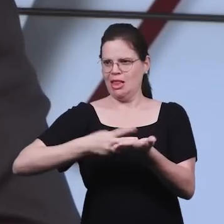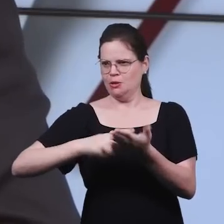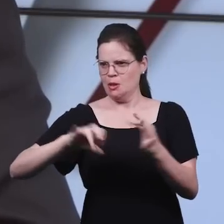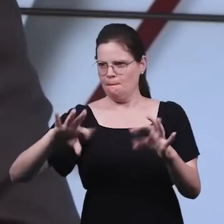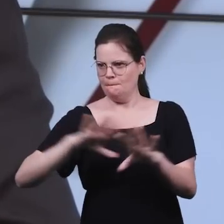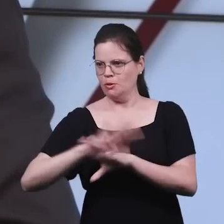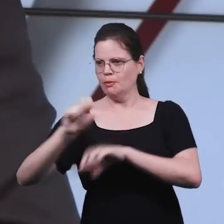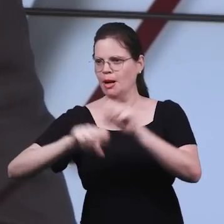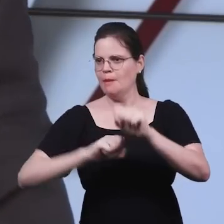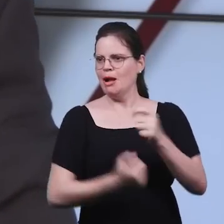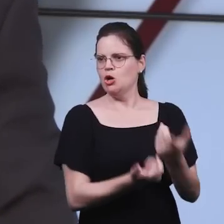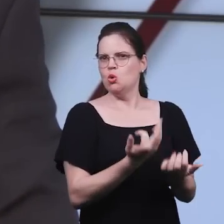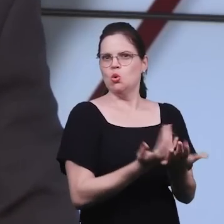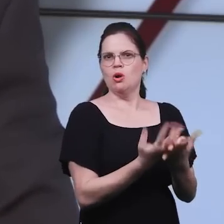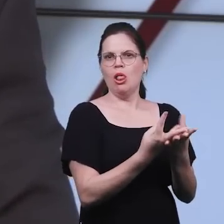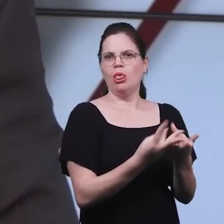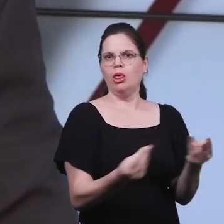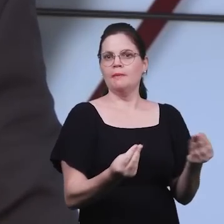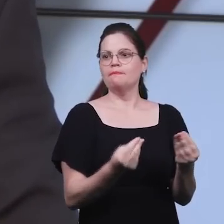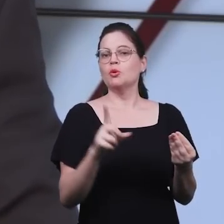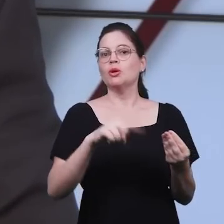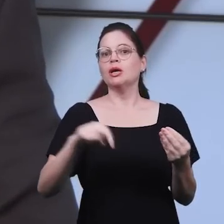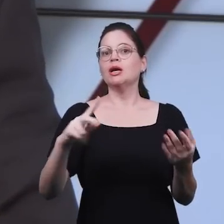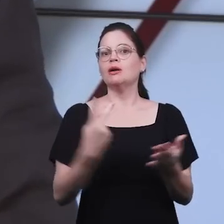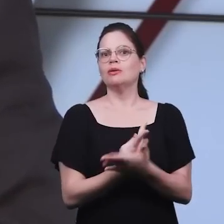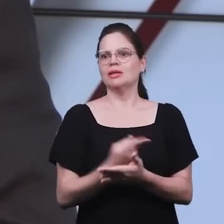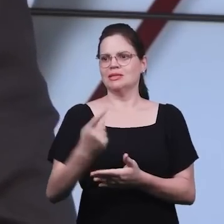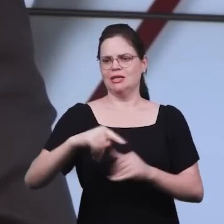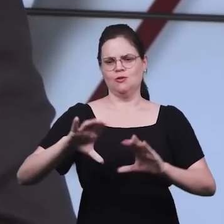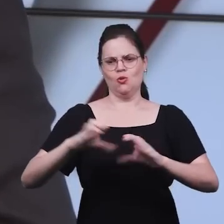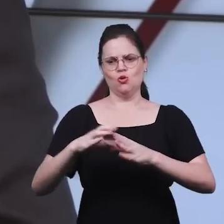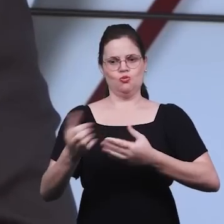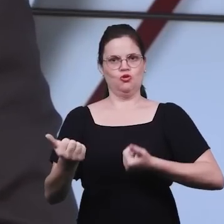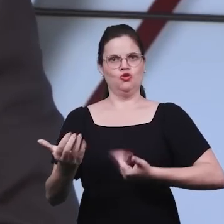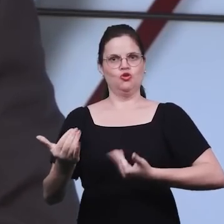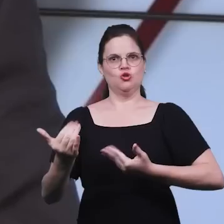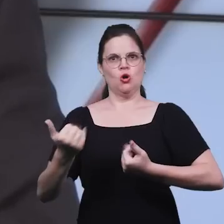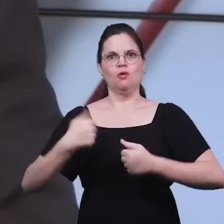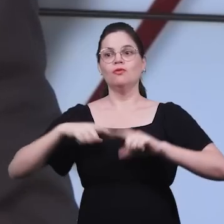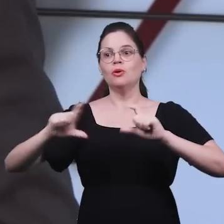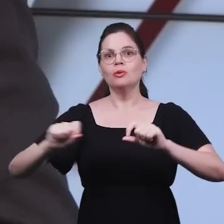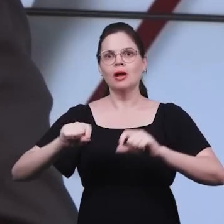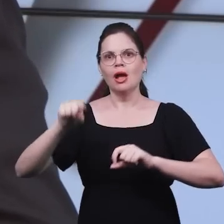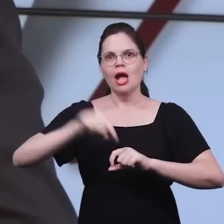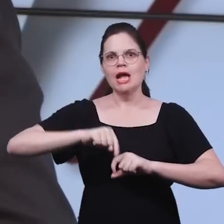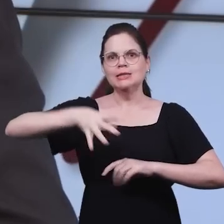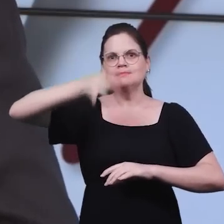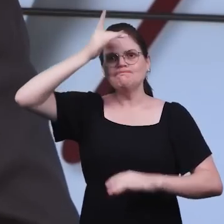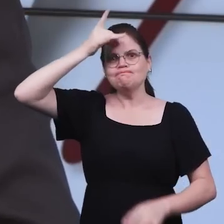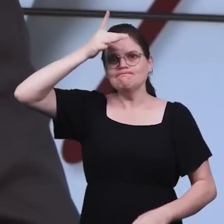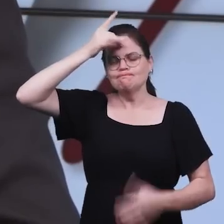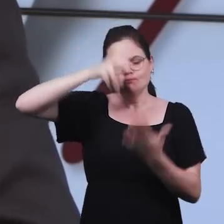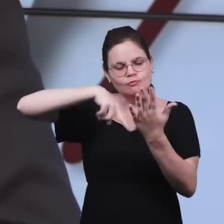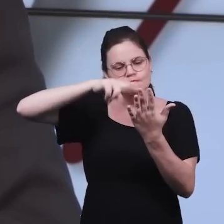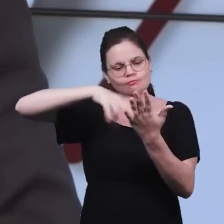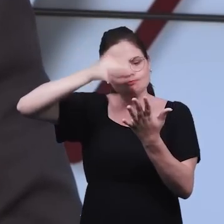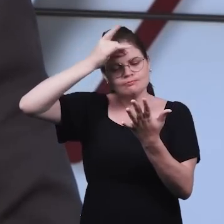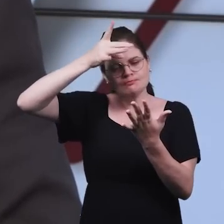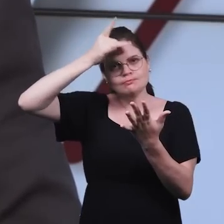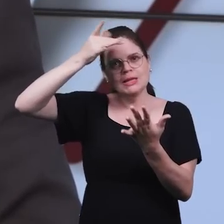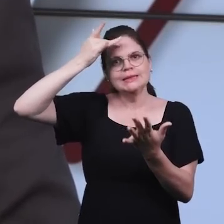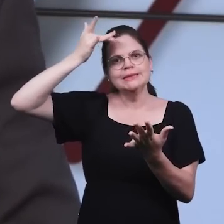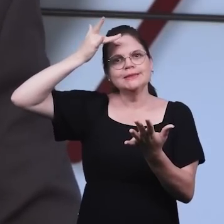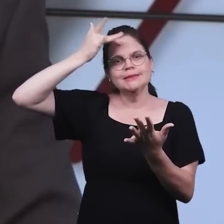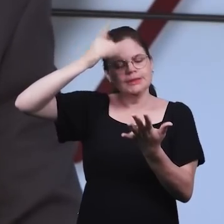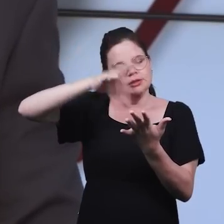eles aprendiam a decorar a Bíblia. Muito interessante. Que coisa, né? E aí eles saíam a evangelizar, eles iam para a